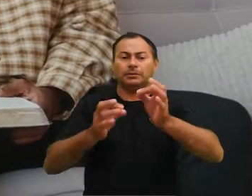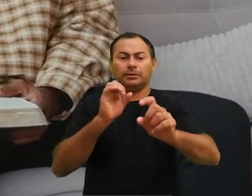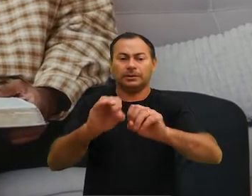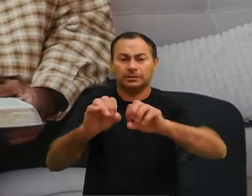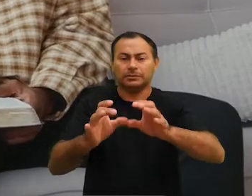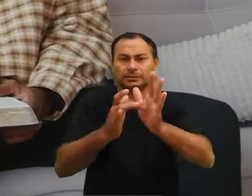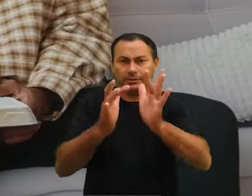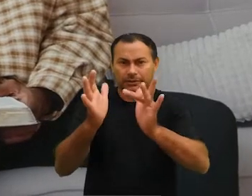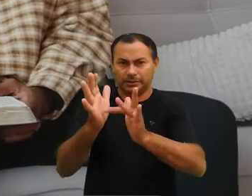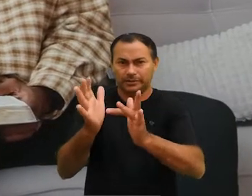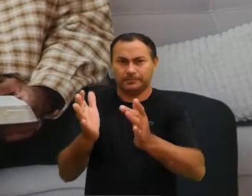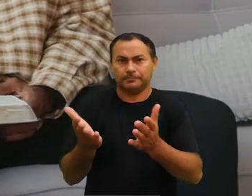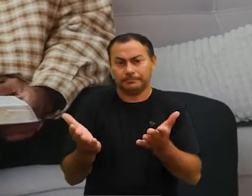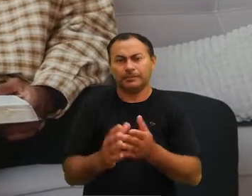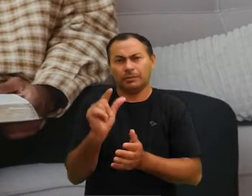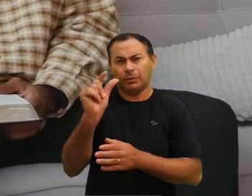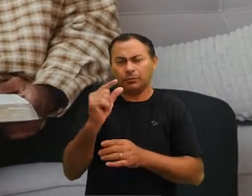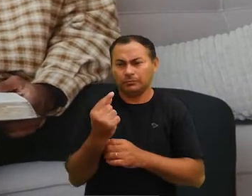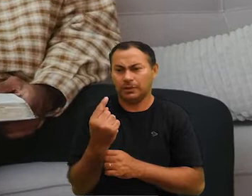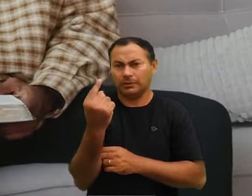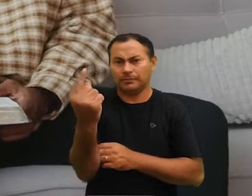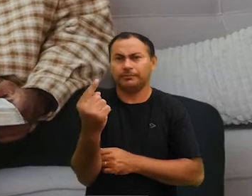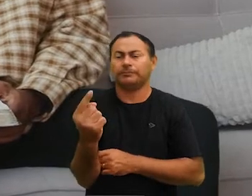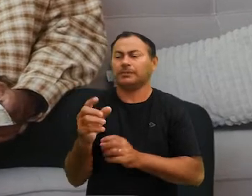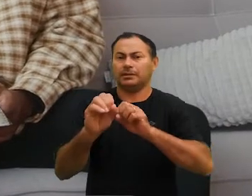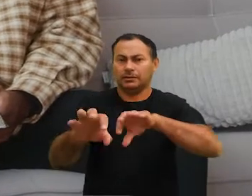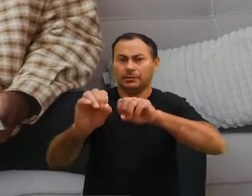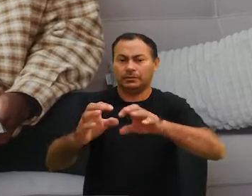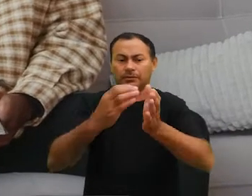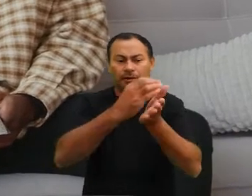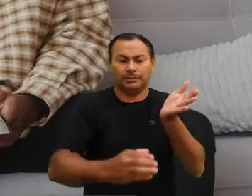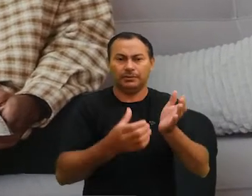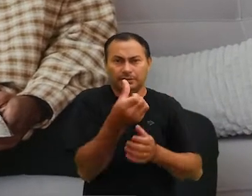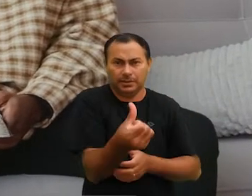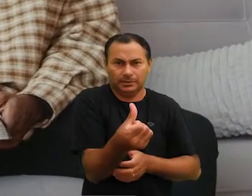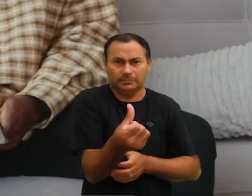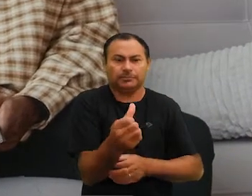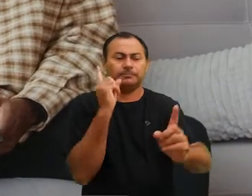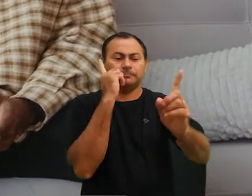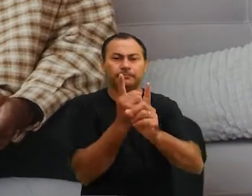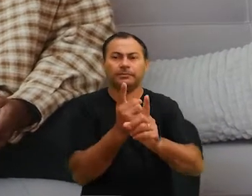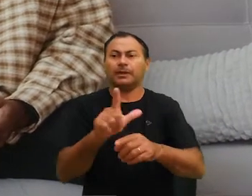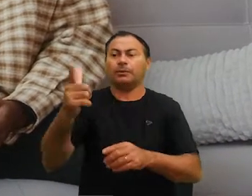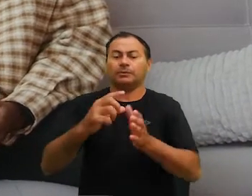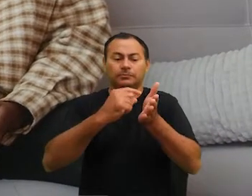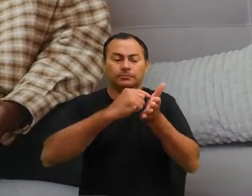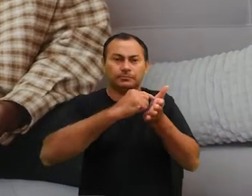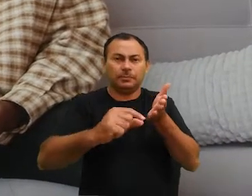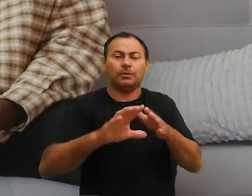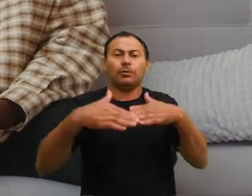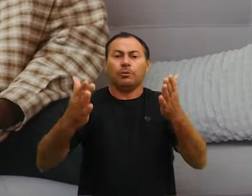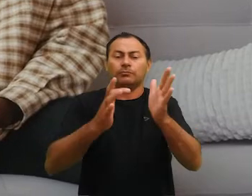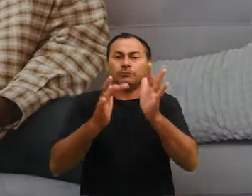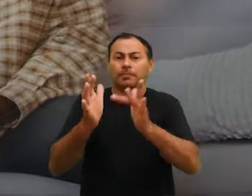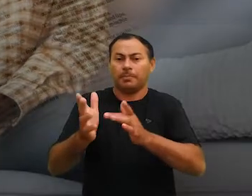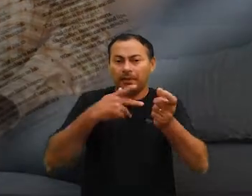justiça do ensino de Jesus? Um pouco mais adiante, neste ensino, no capítulo 6, encontraremos outro versículo no